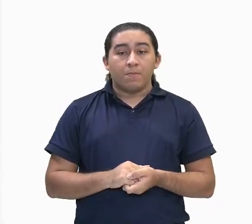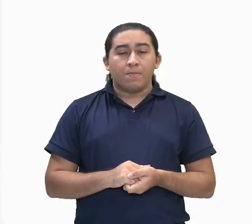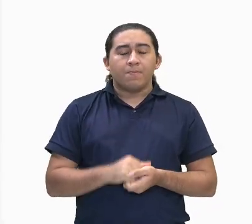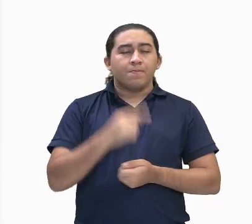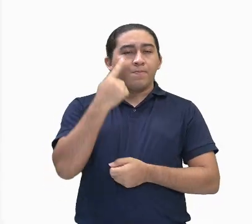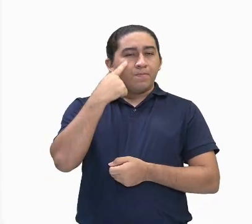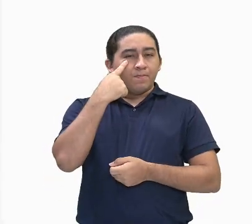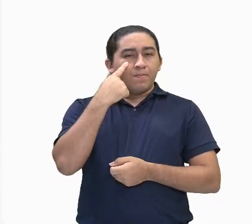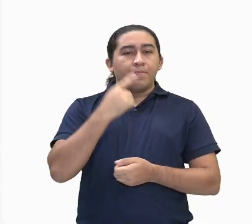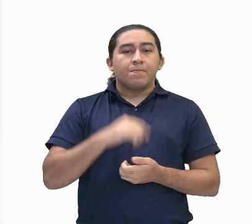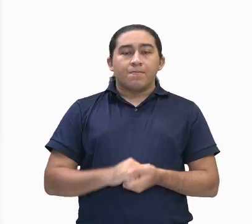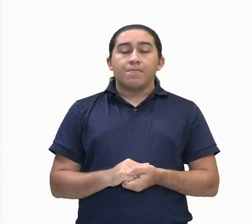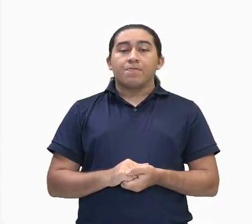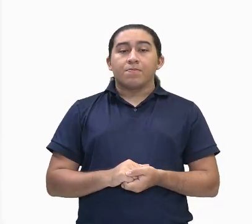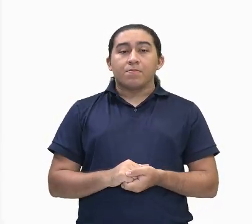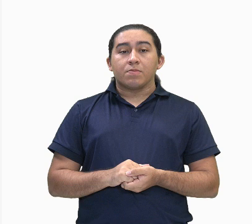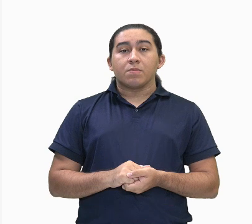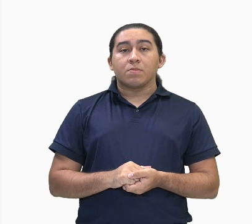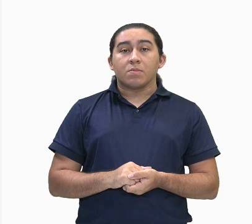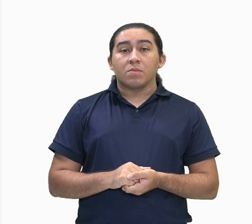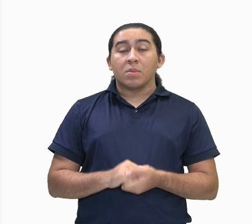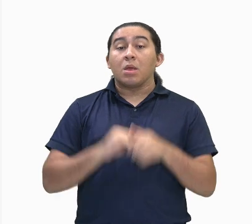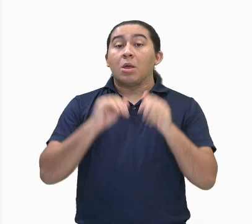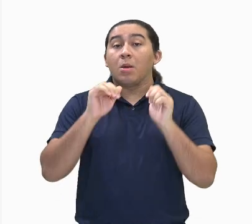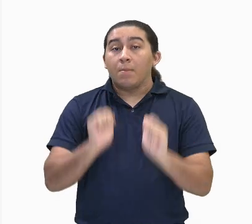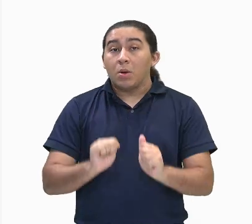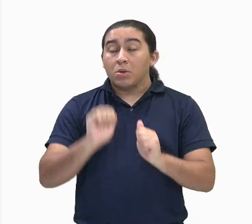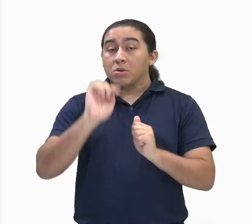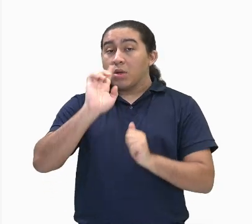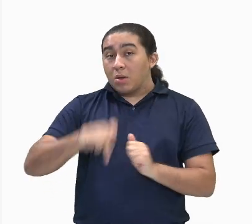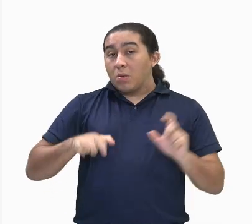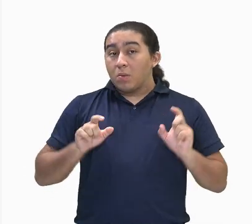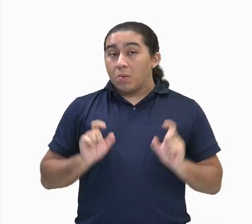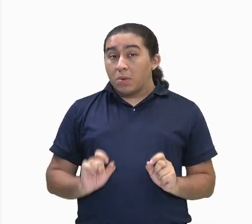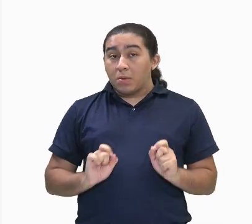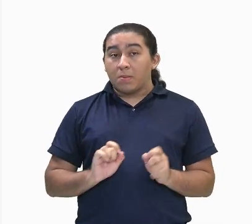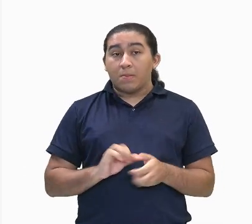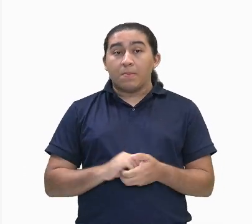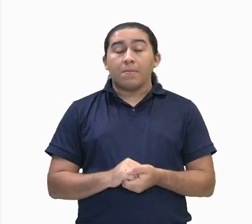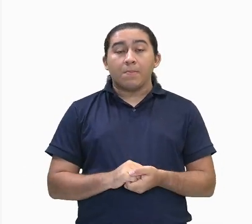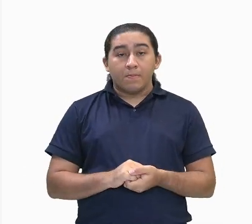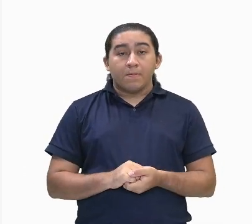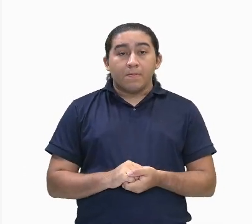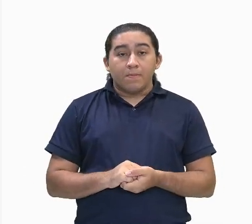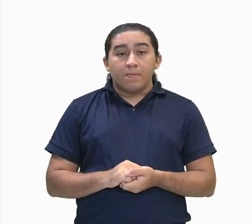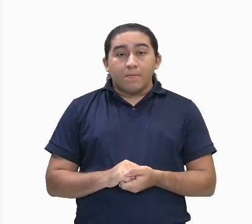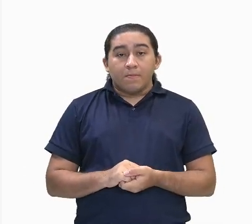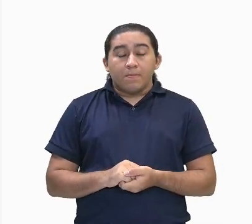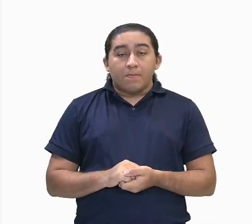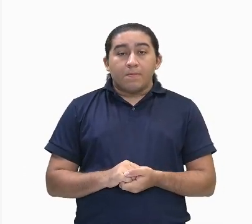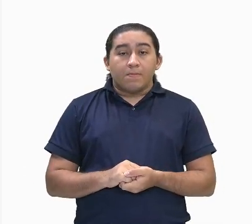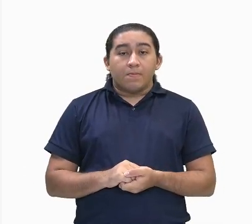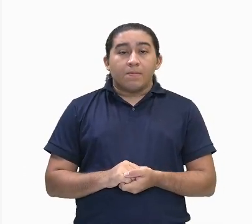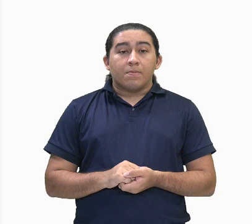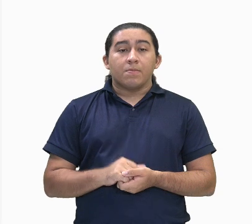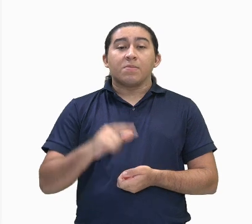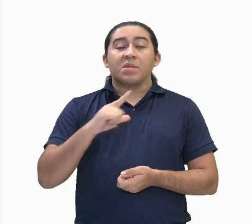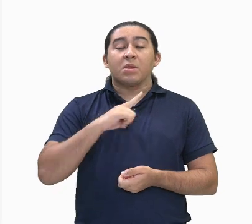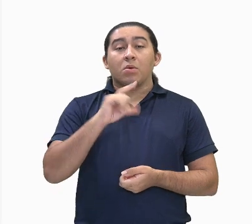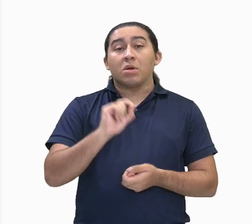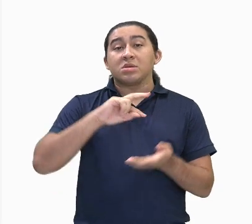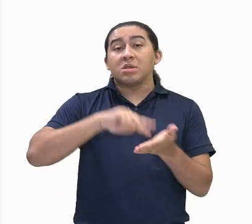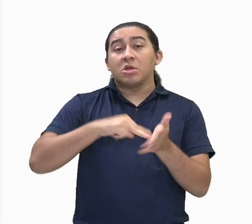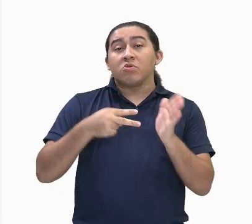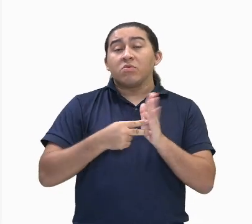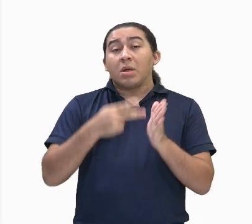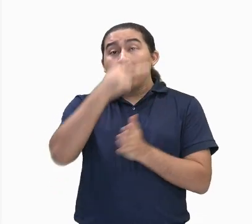ver. Os ritos religiosos podem ser ritos de iniciação,